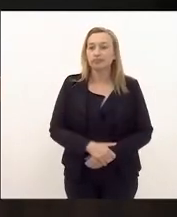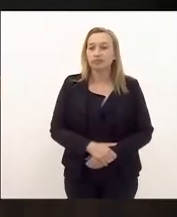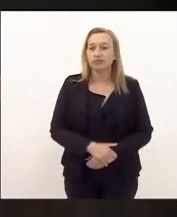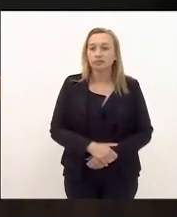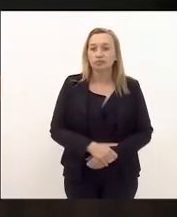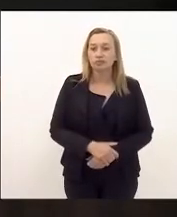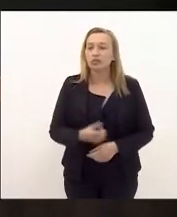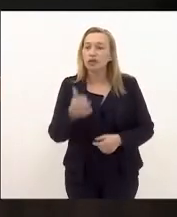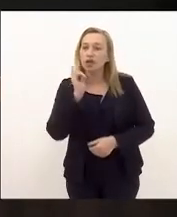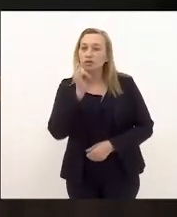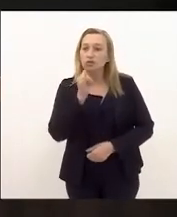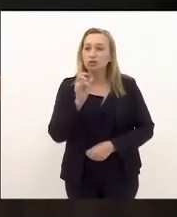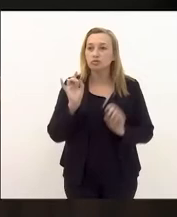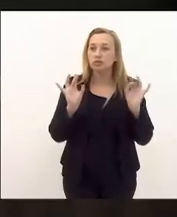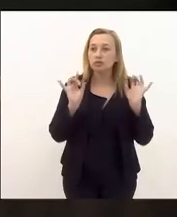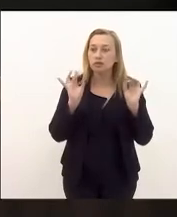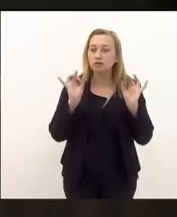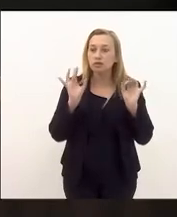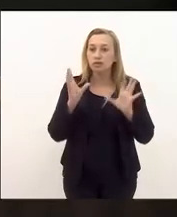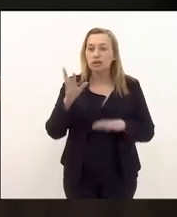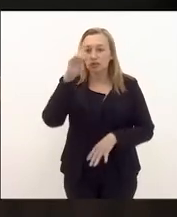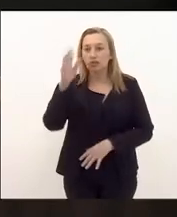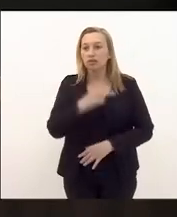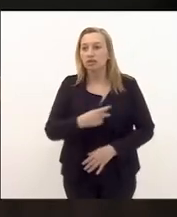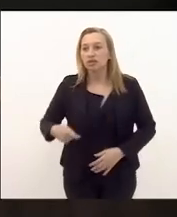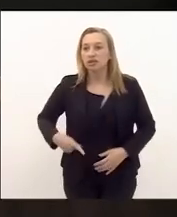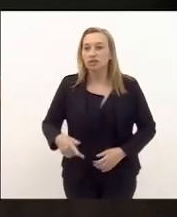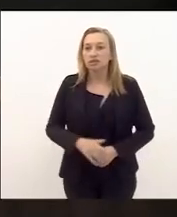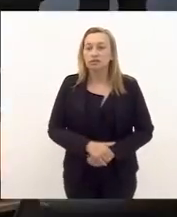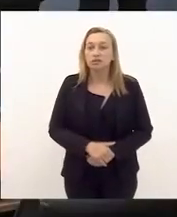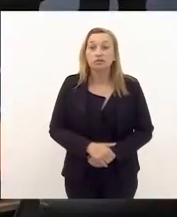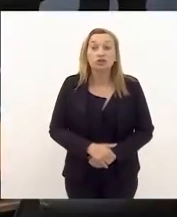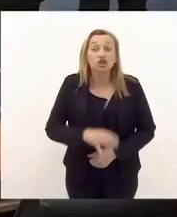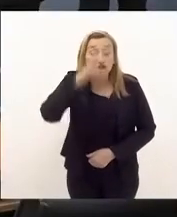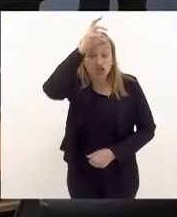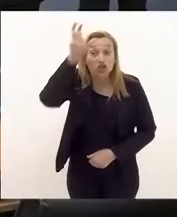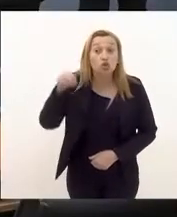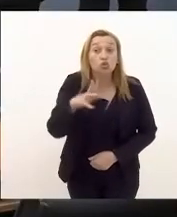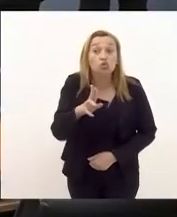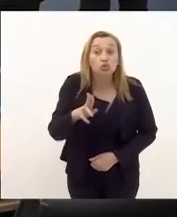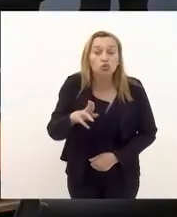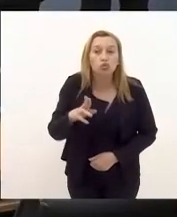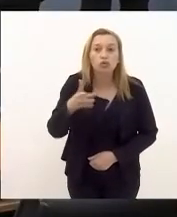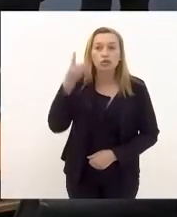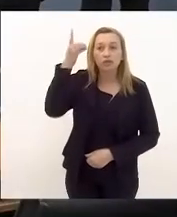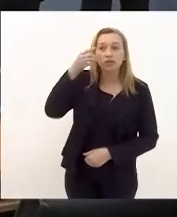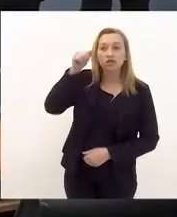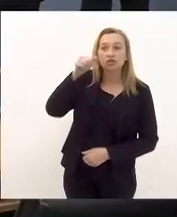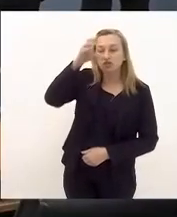Utilizando relator especial, presidente, deputado. Presidente, Tiaju. Deputado Tiaju.